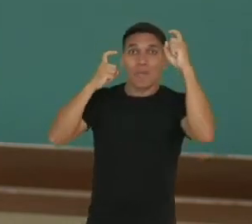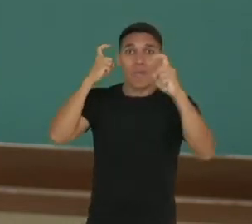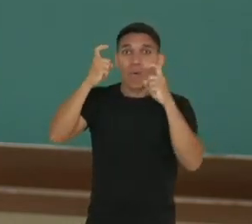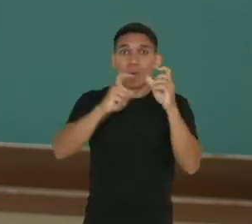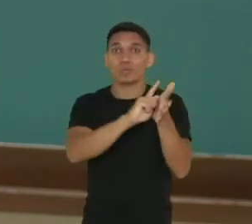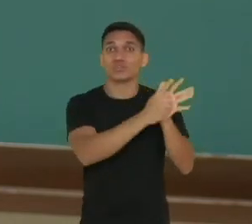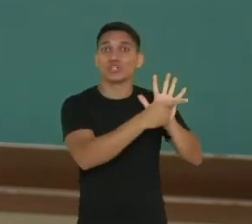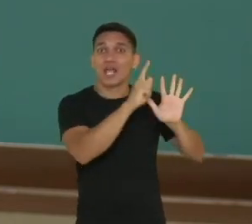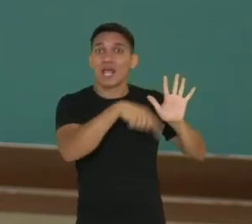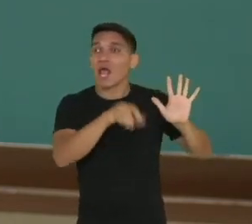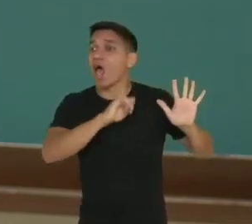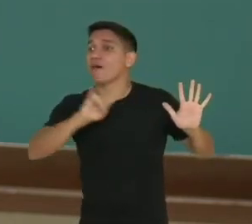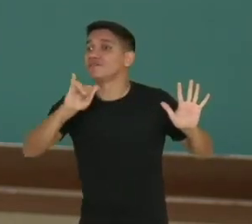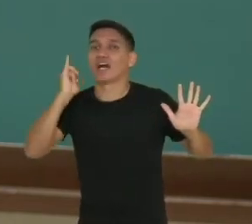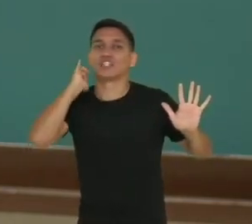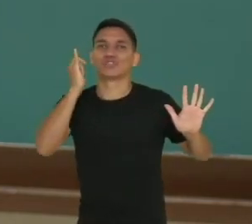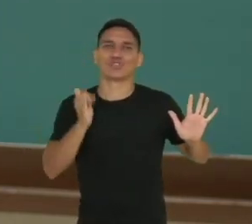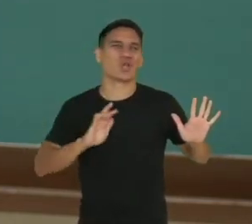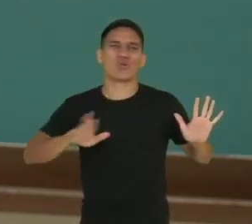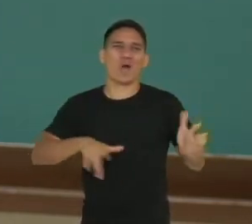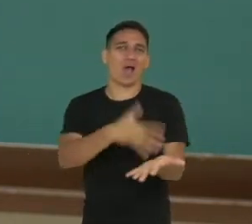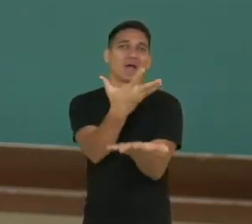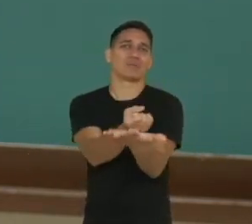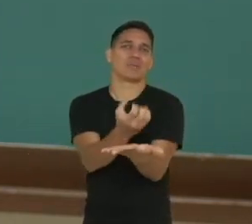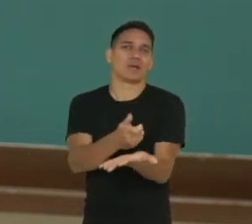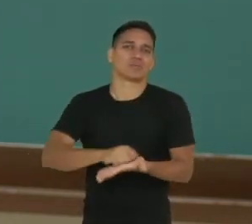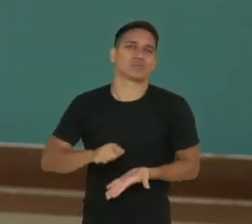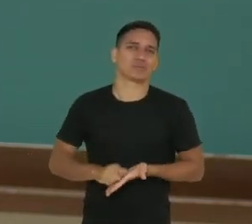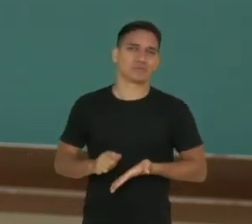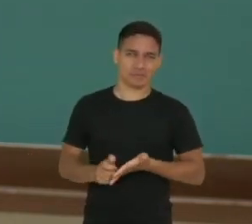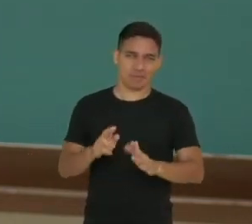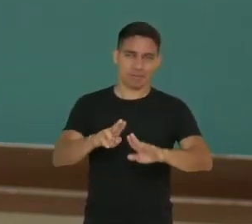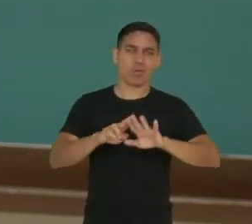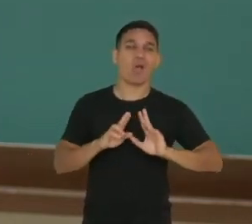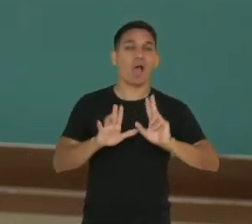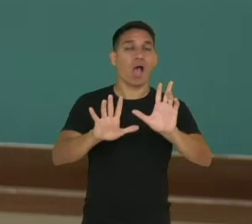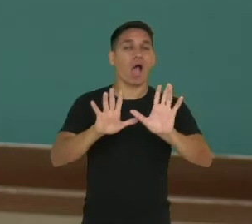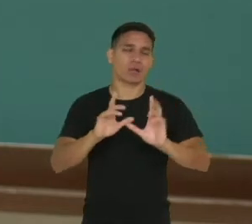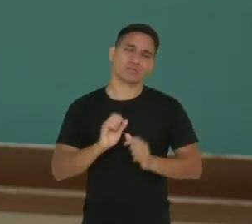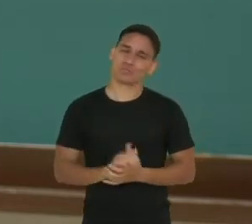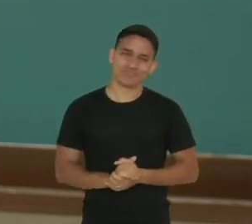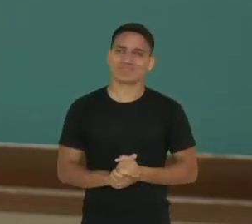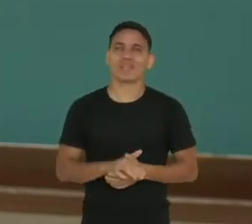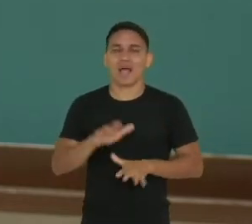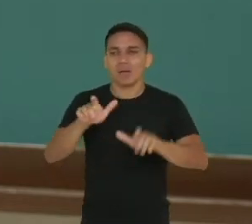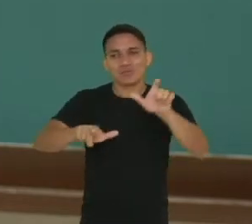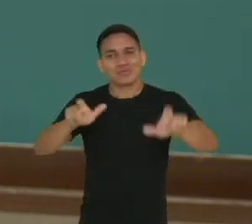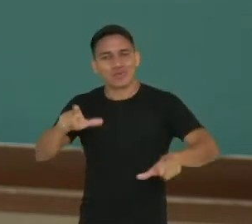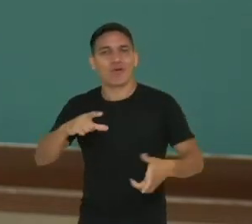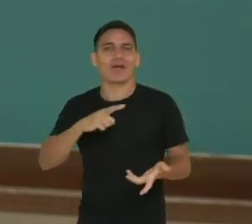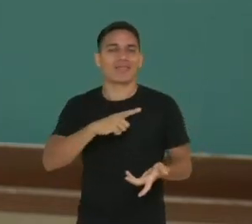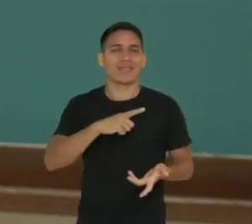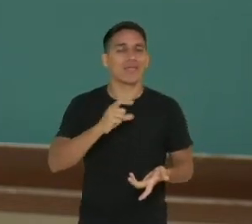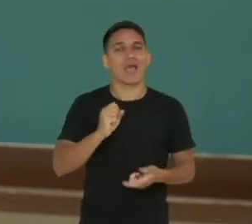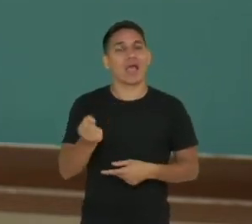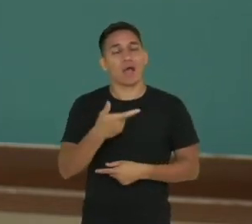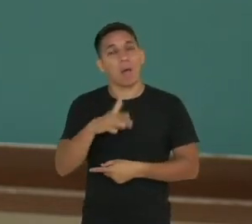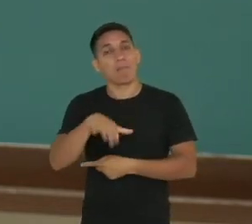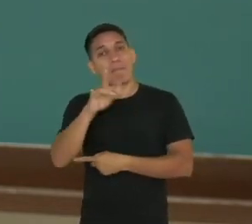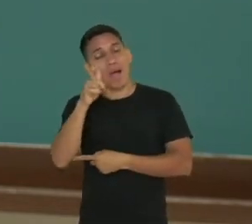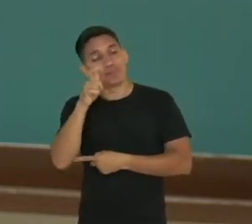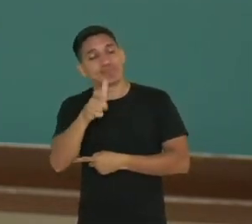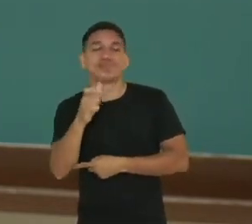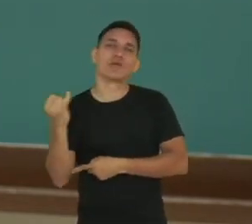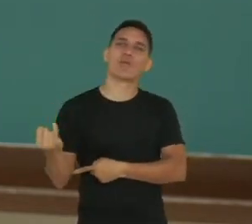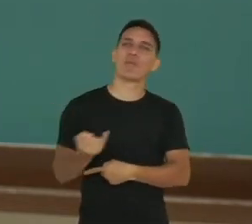história, não é registrar no papel. Mas as pessoas têm dado maior